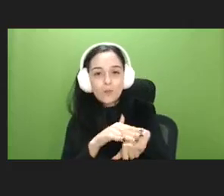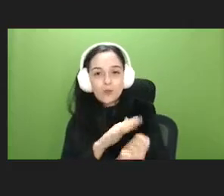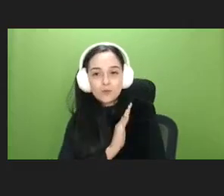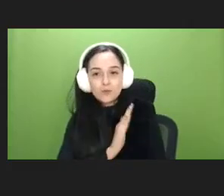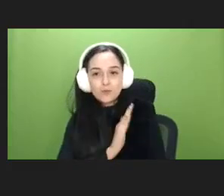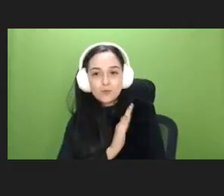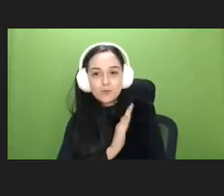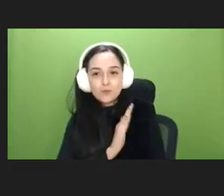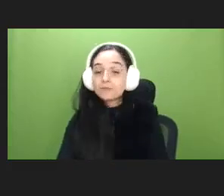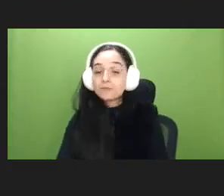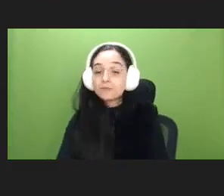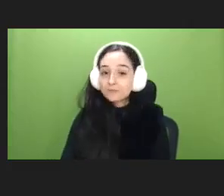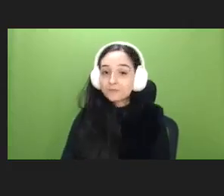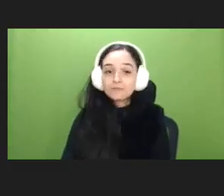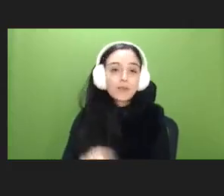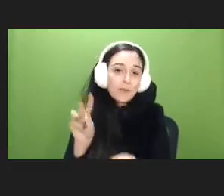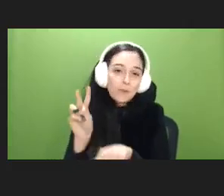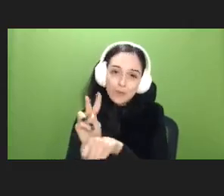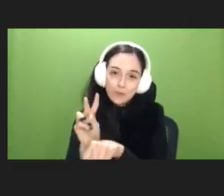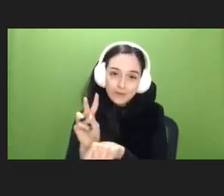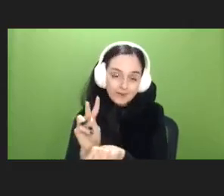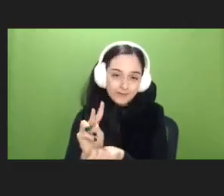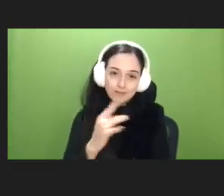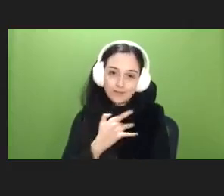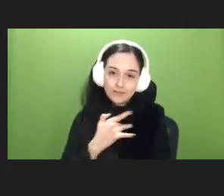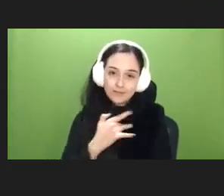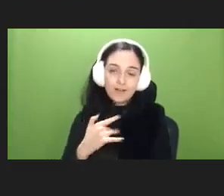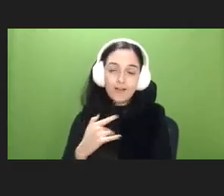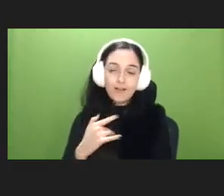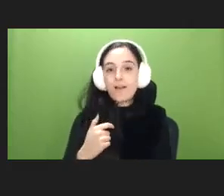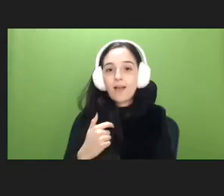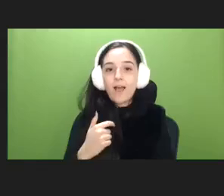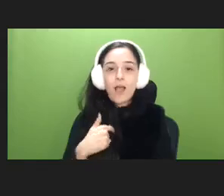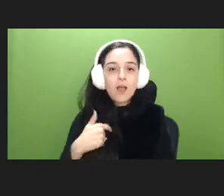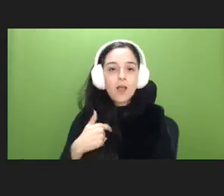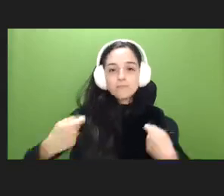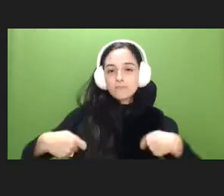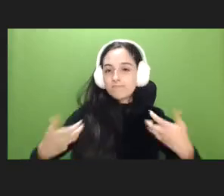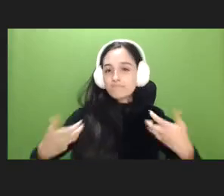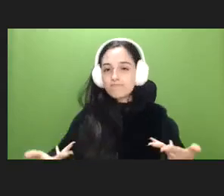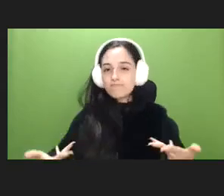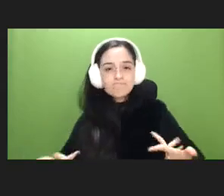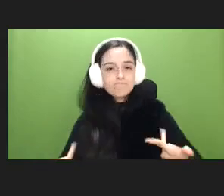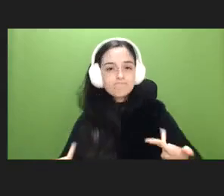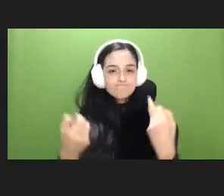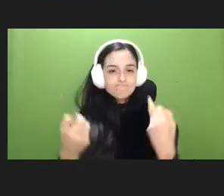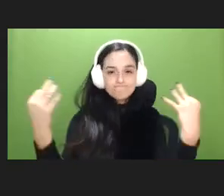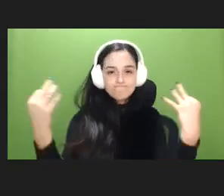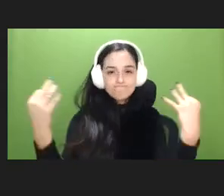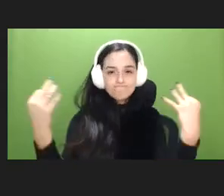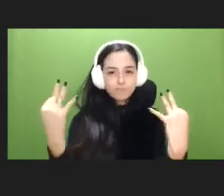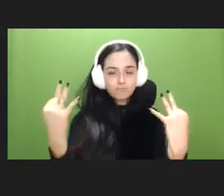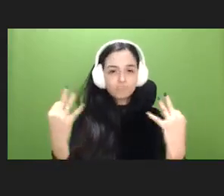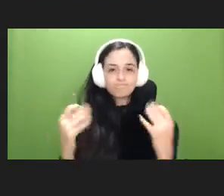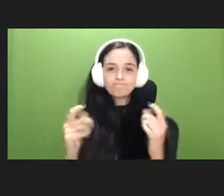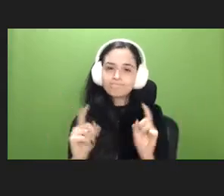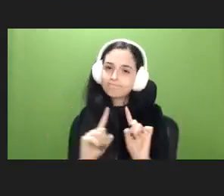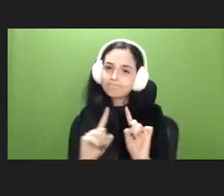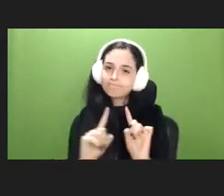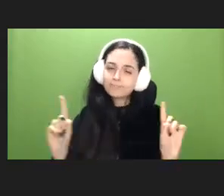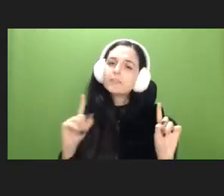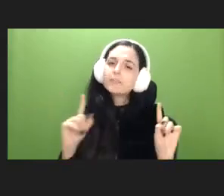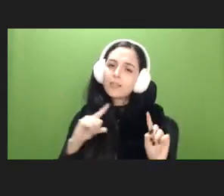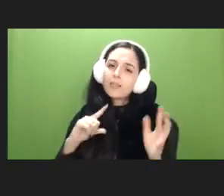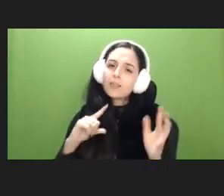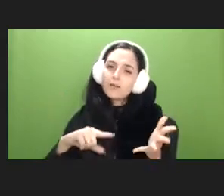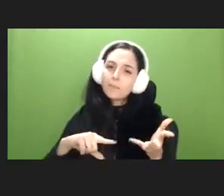saúde não é a pessoa buscar a perfeição, né? É uma série de coisas,